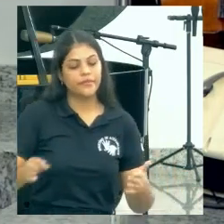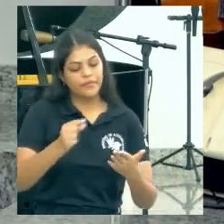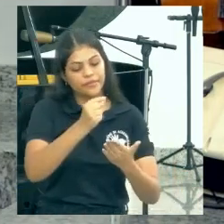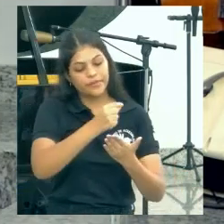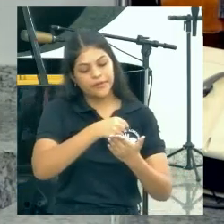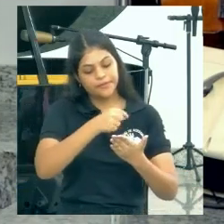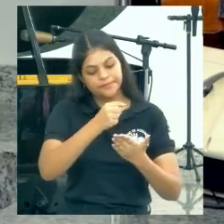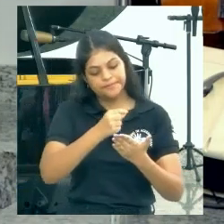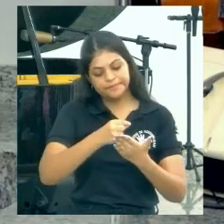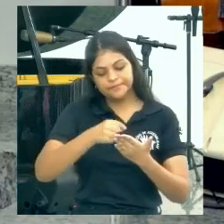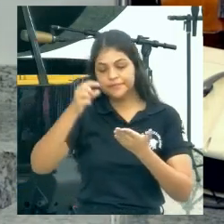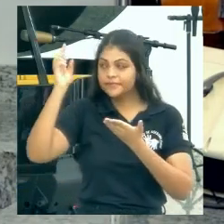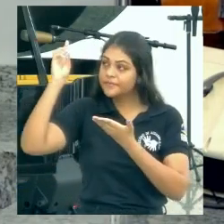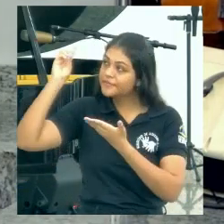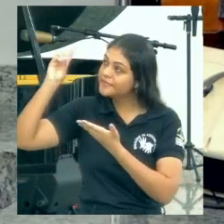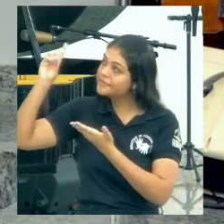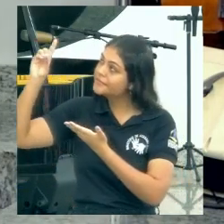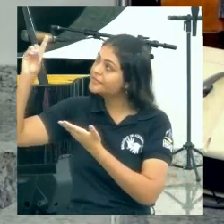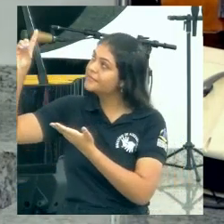Carta viva de